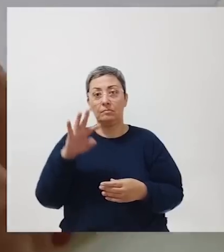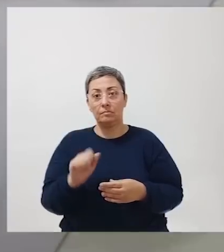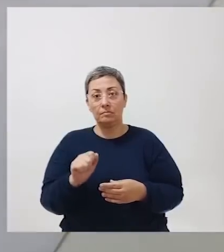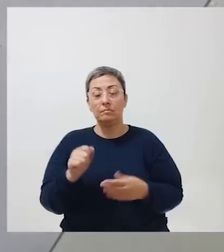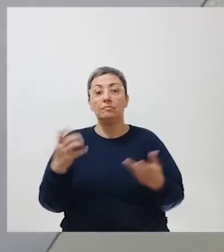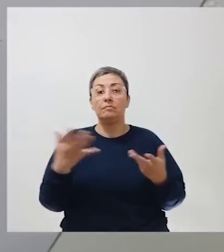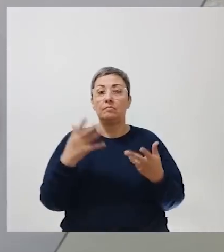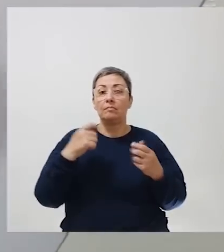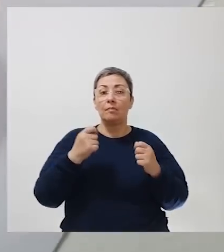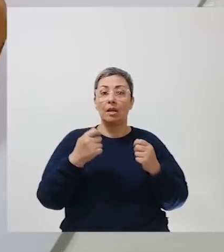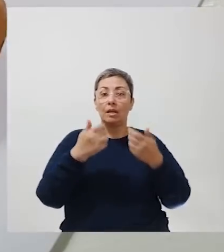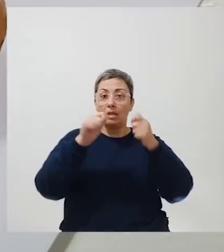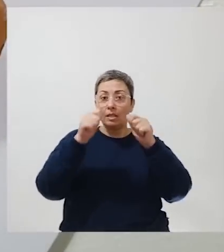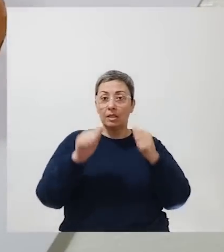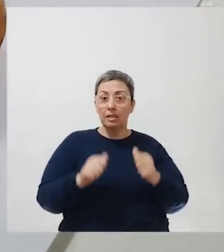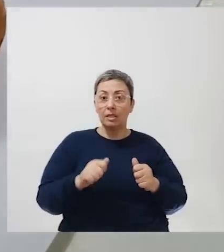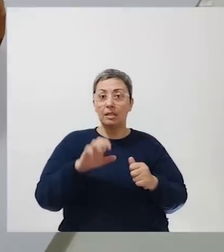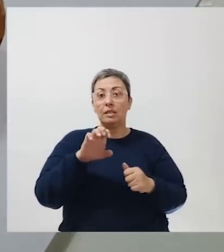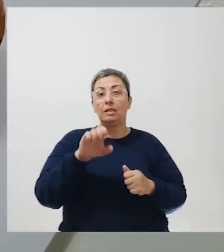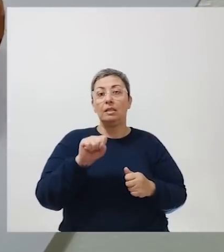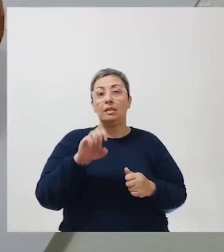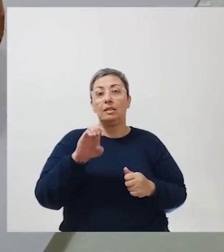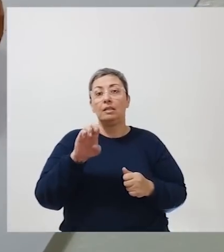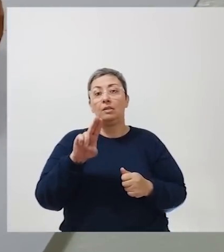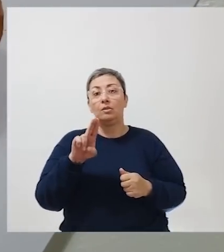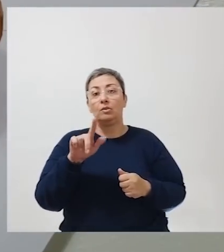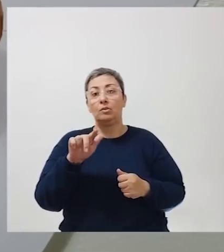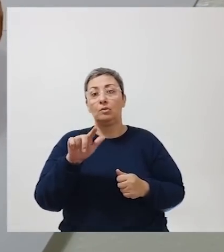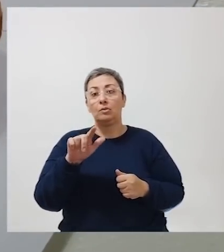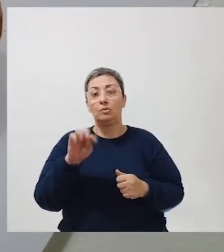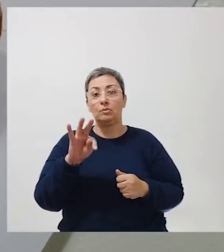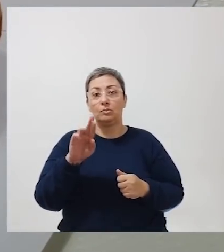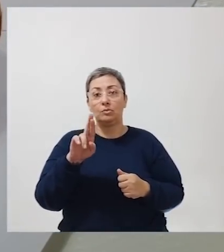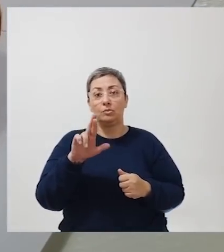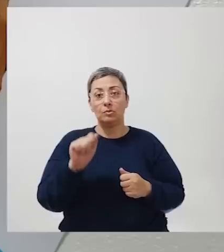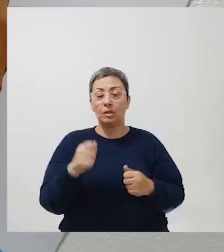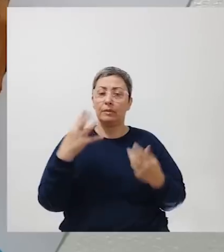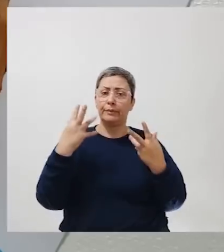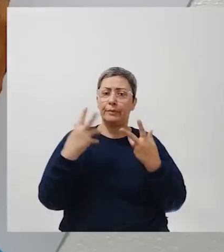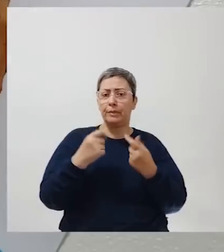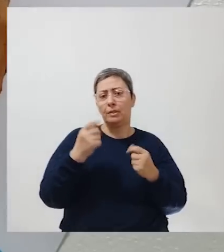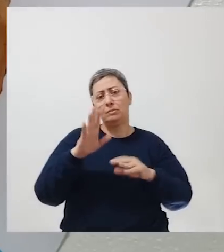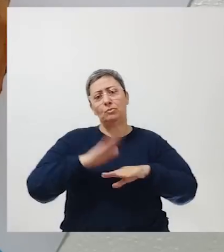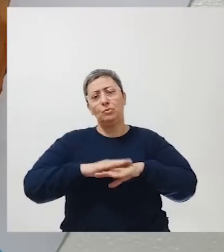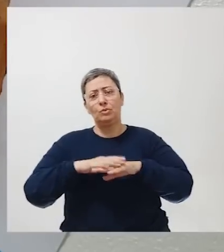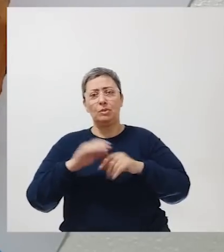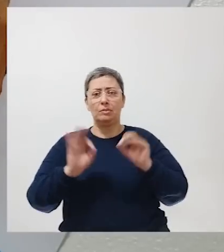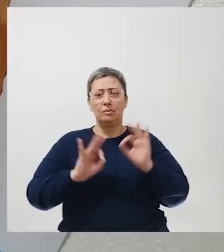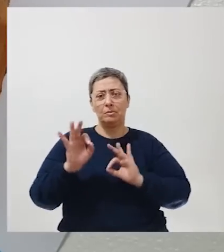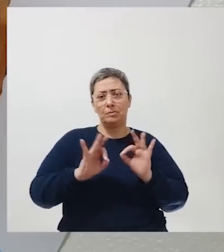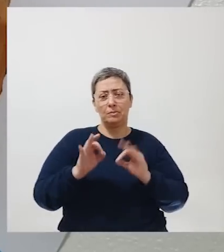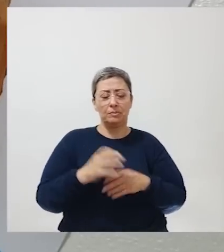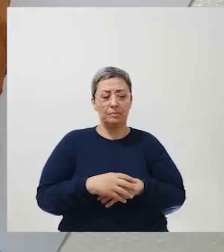Ferramenta. Escultura. Ai, tão lindo que a Felice fez pra você, né?